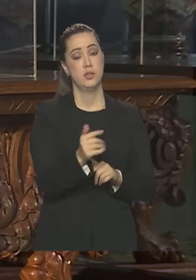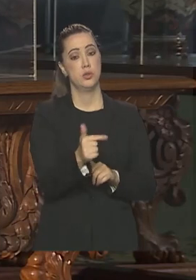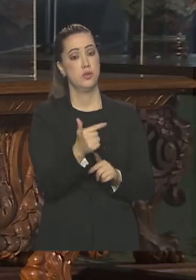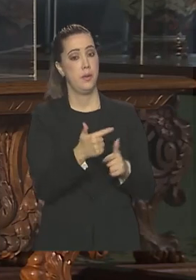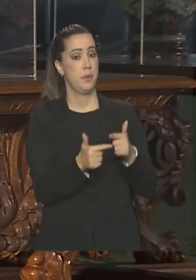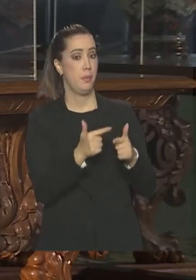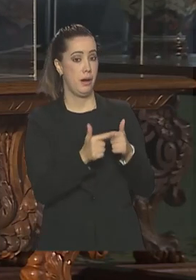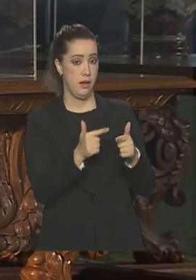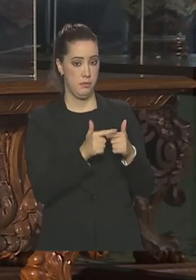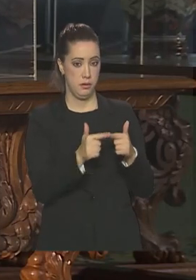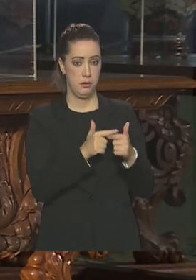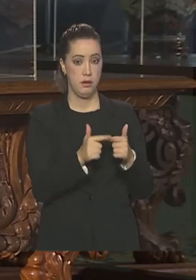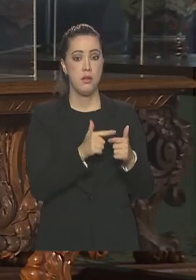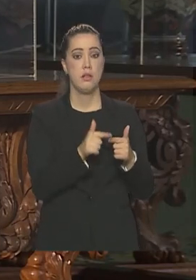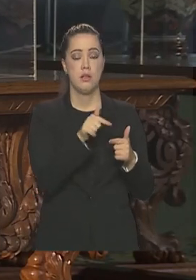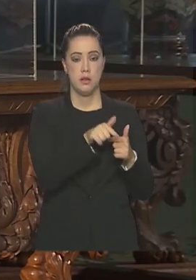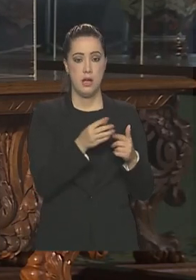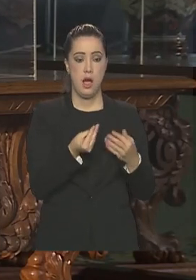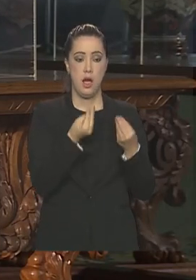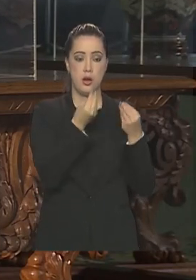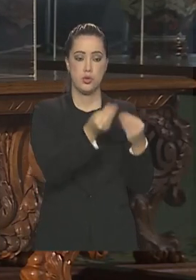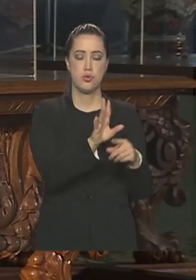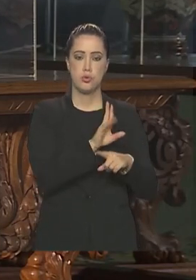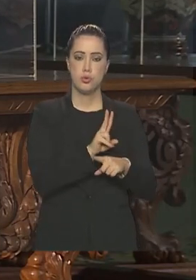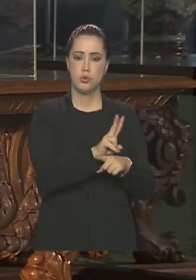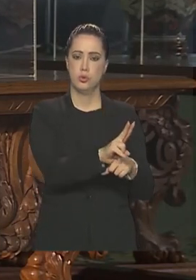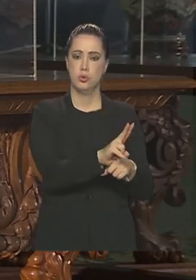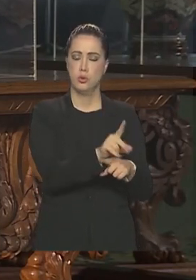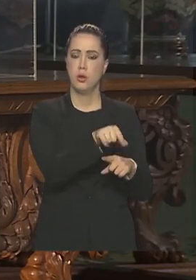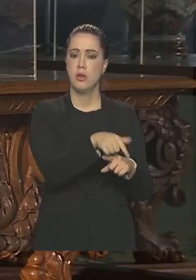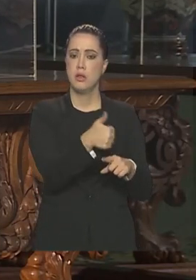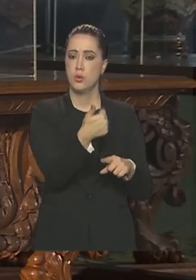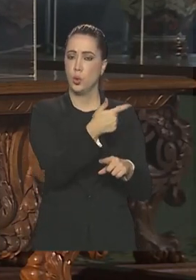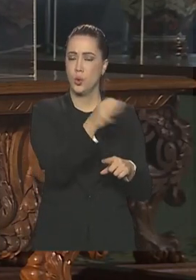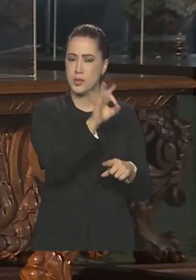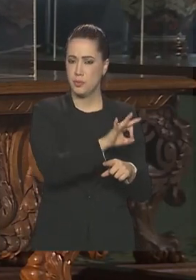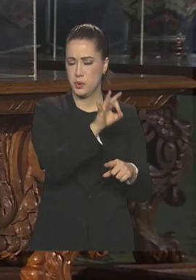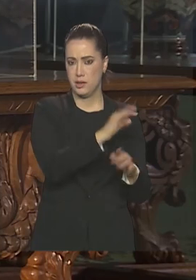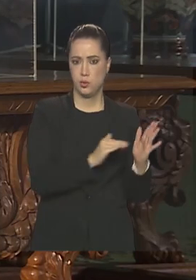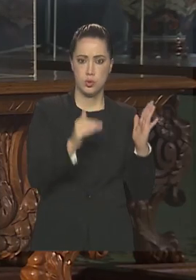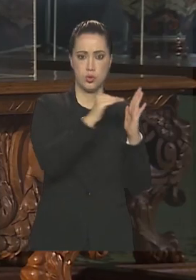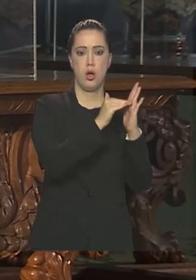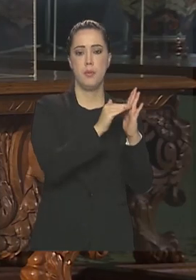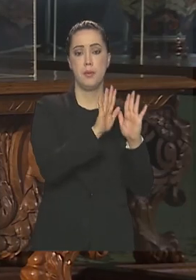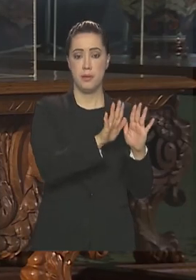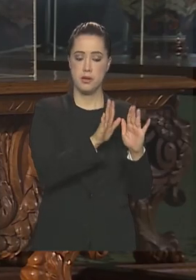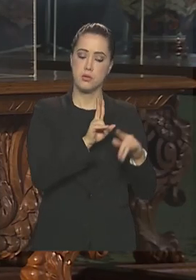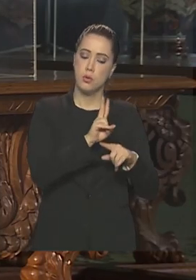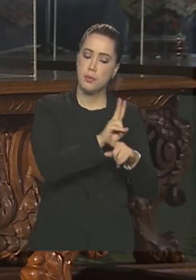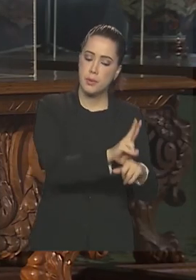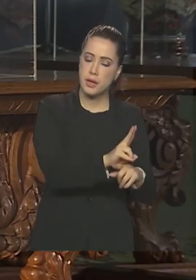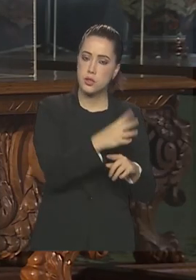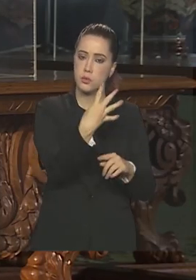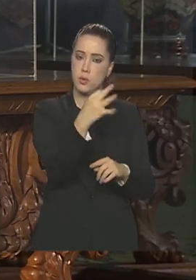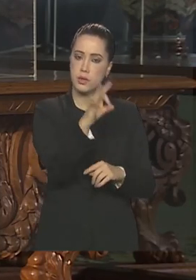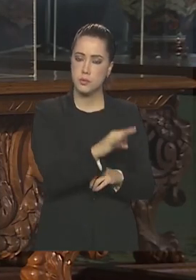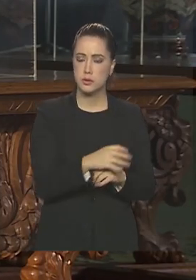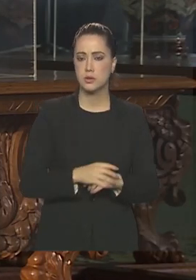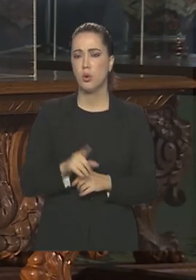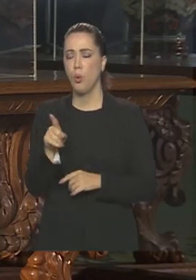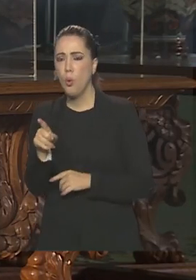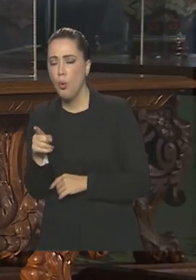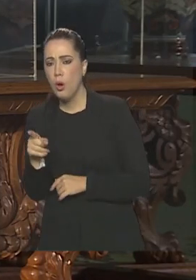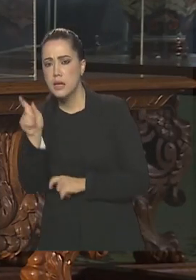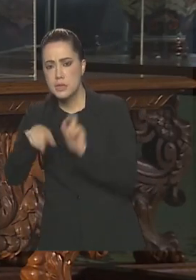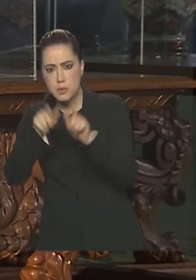de 12%. E essa... Reajuste na conta do consumidor. Isso, é isso, exato. Os consumidores teriam um reajuste, então, de 12%